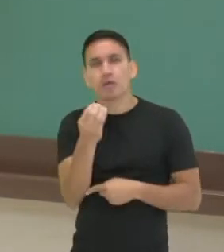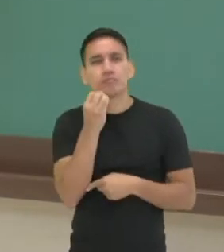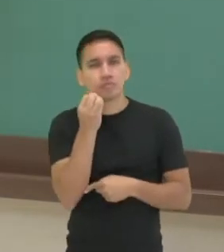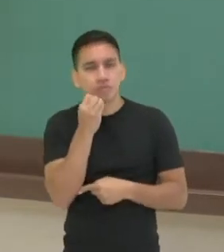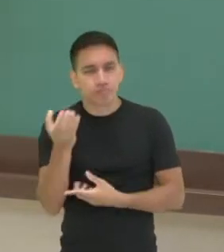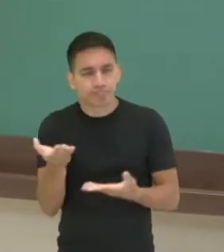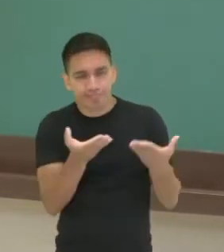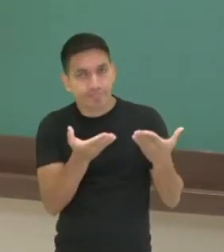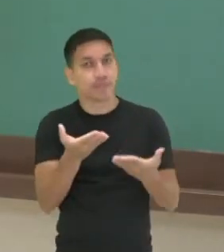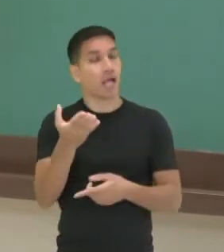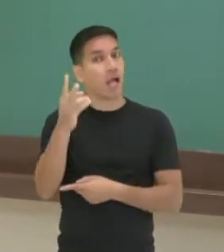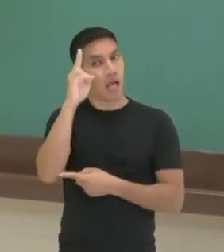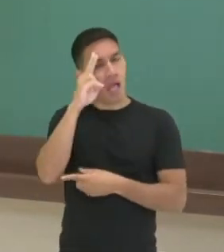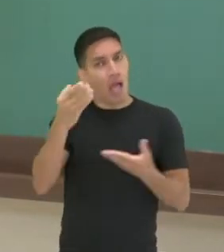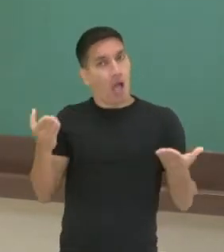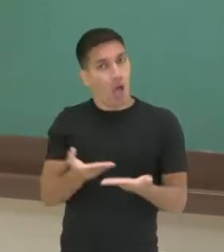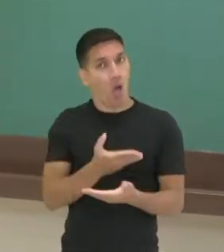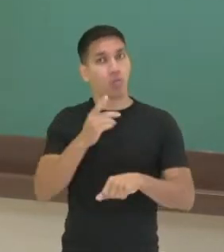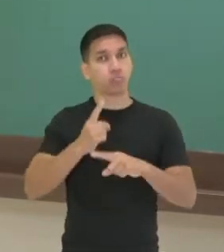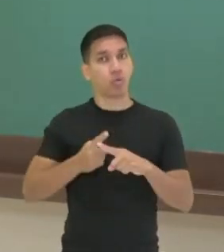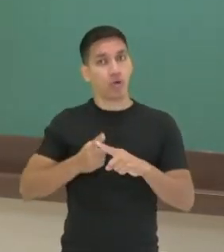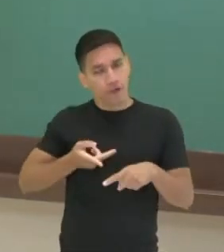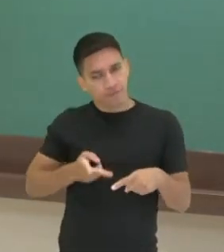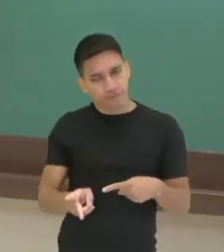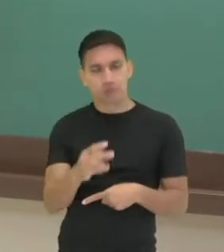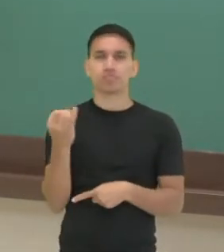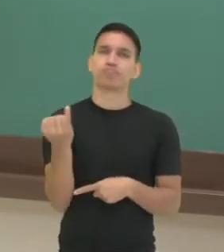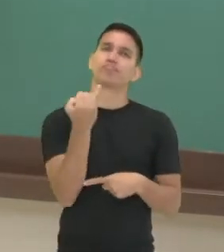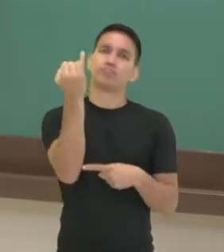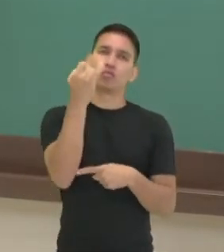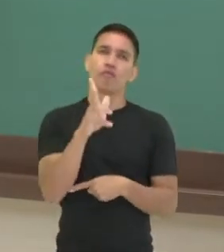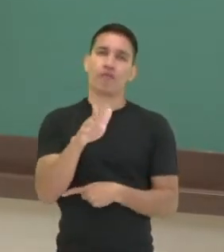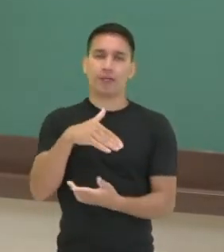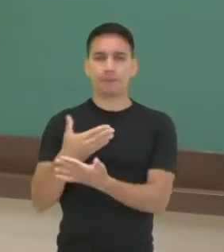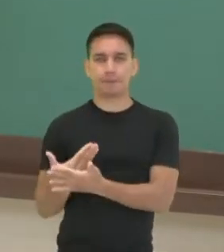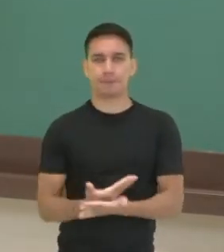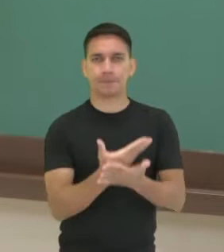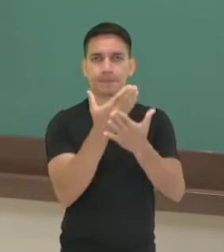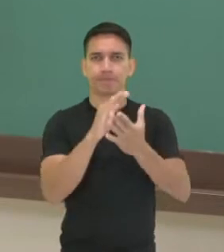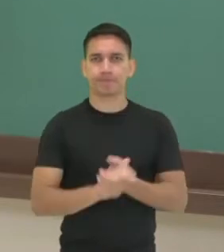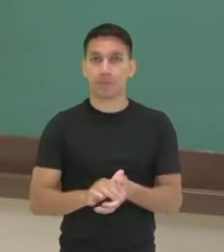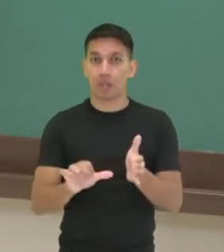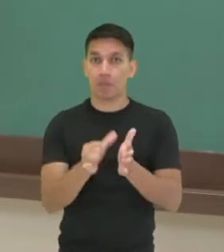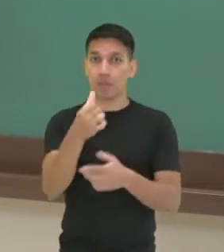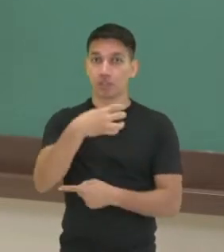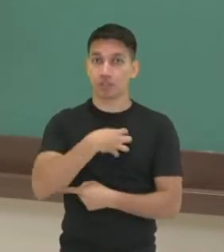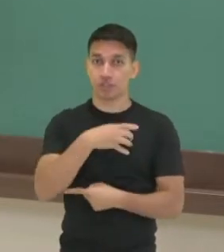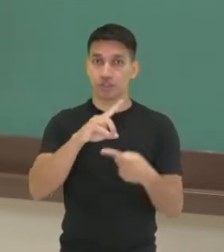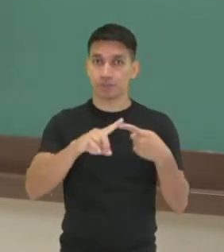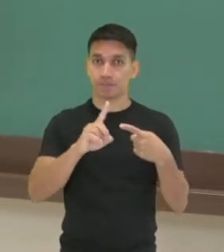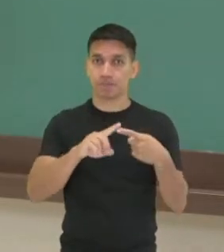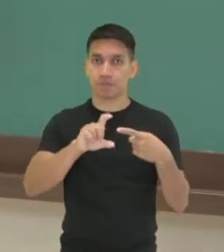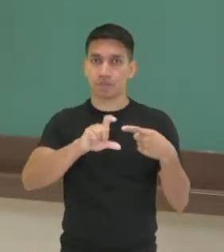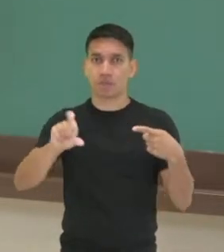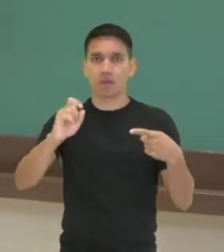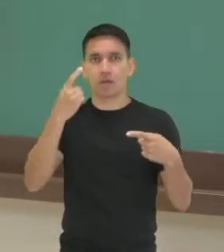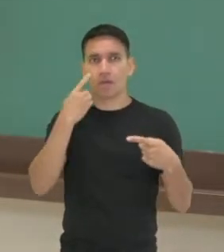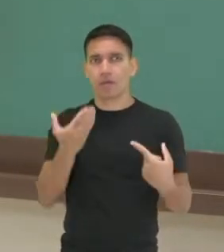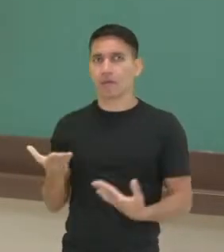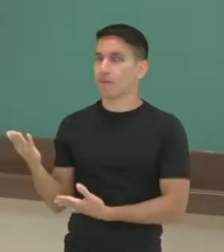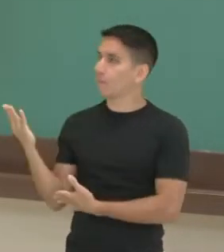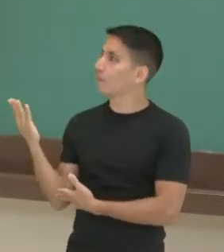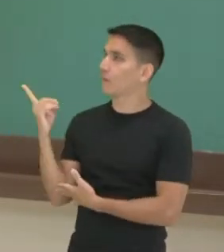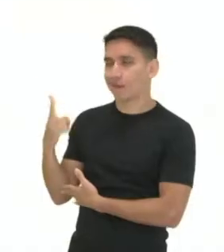agora, porque é fundamental para a continuidade do nosso estudo. Então, a primeira forma que a gente tem é o que a gente chama da